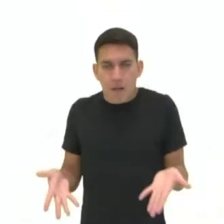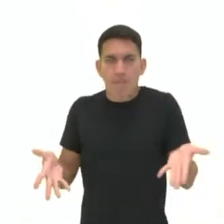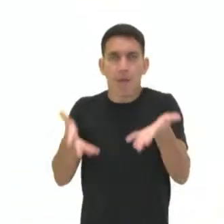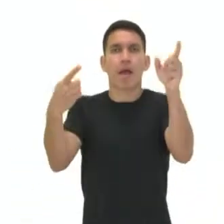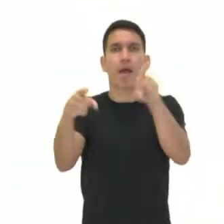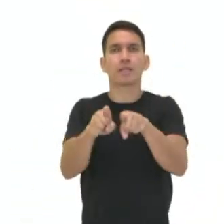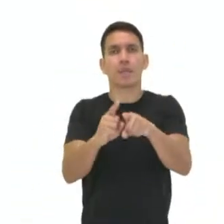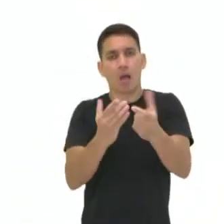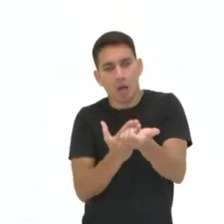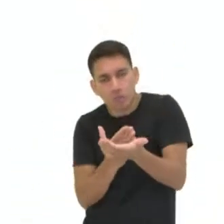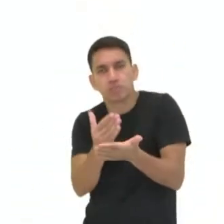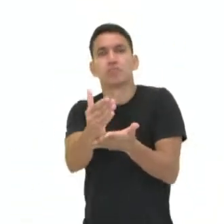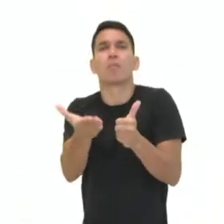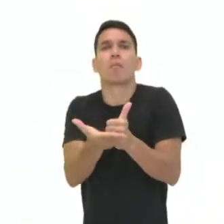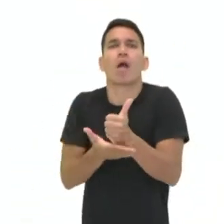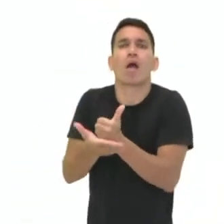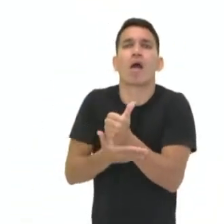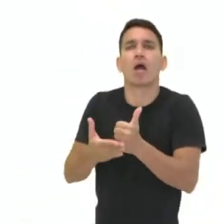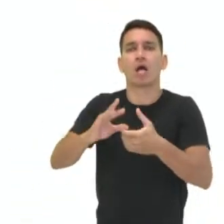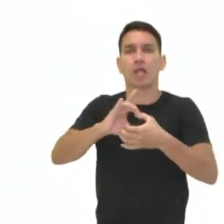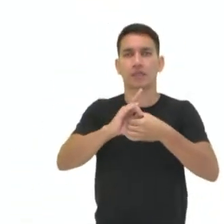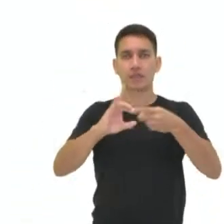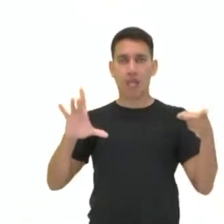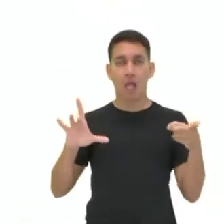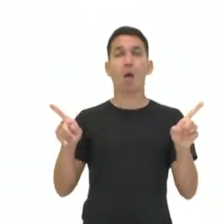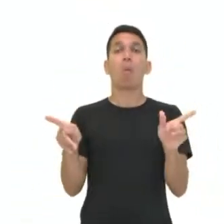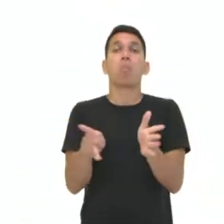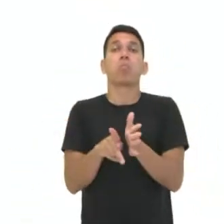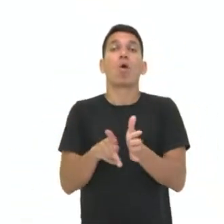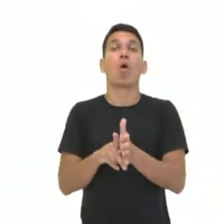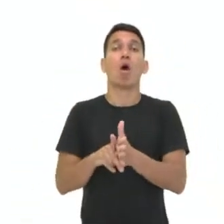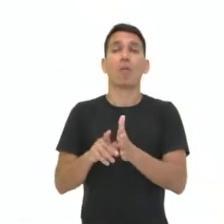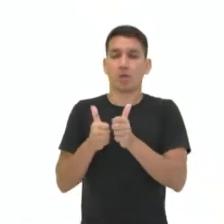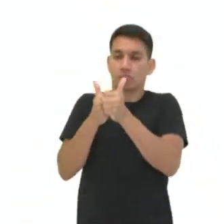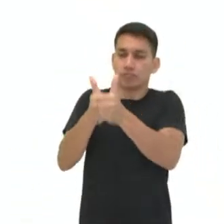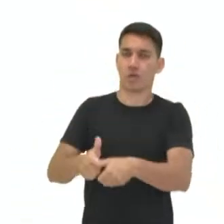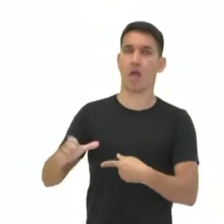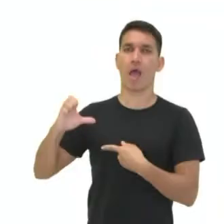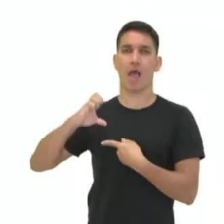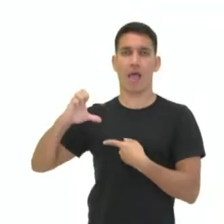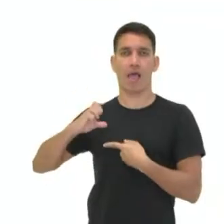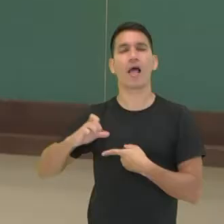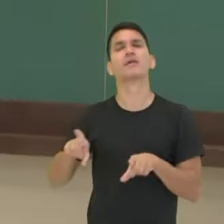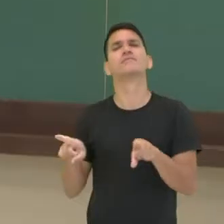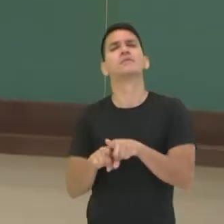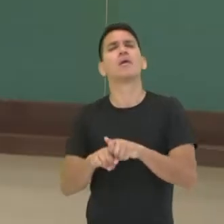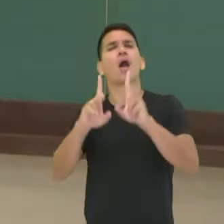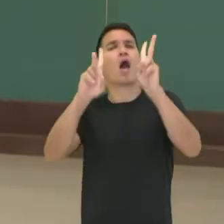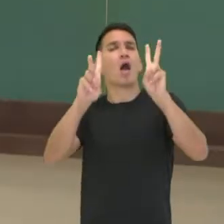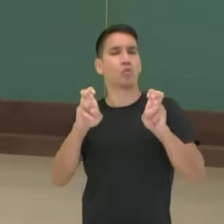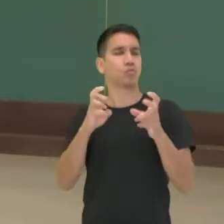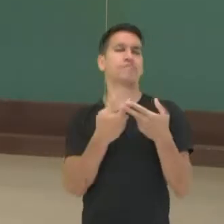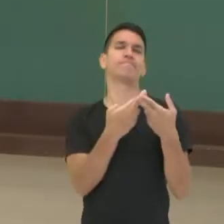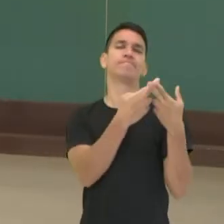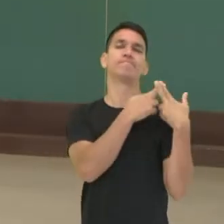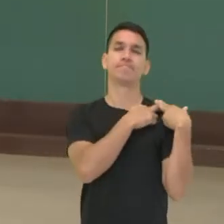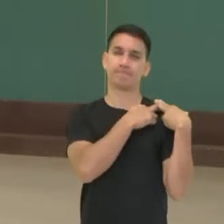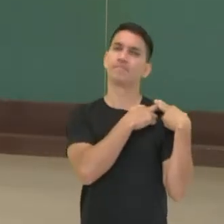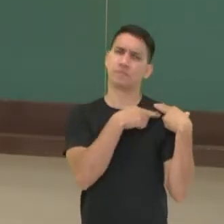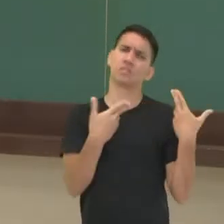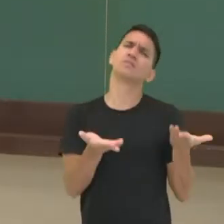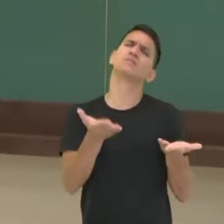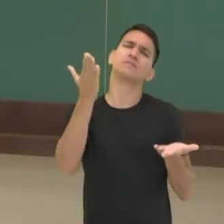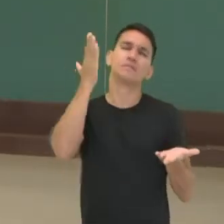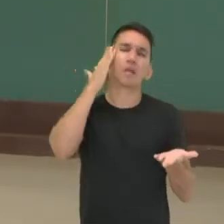princípios democráticos e de uma atuação pautada pela ética da responsabilidade. Já sabem então